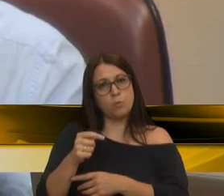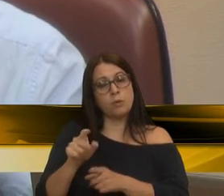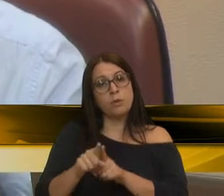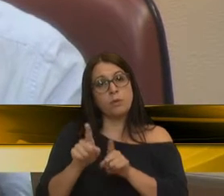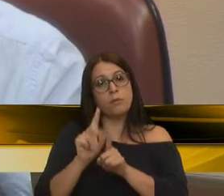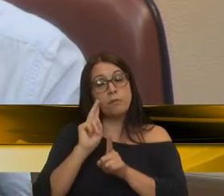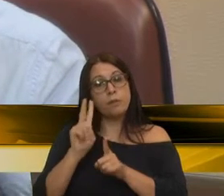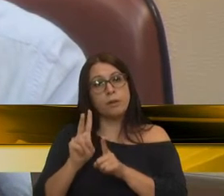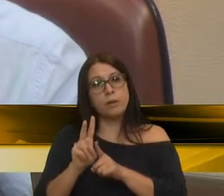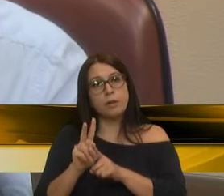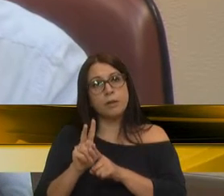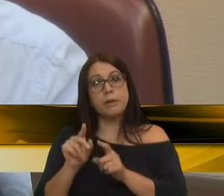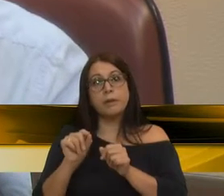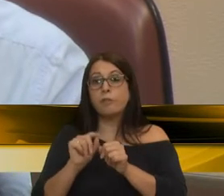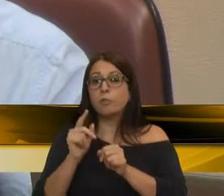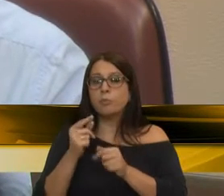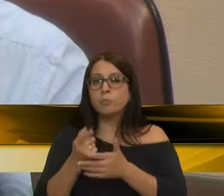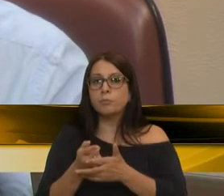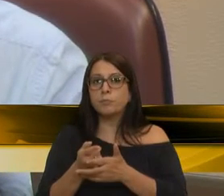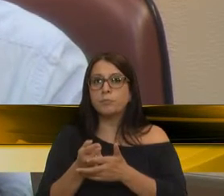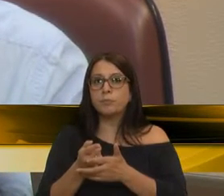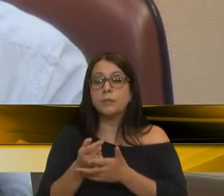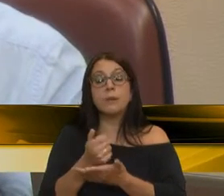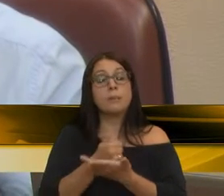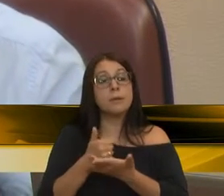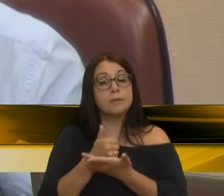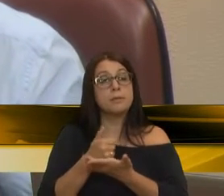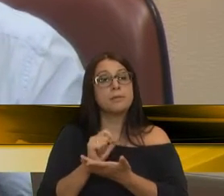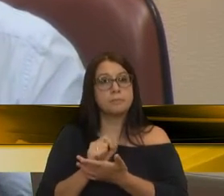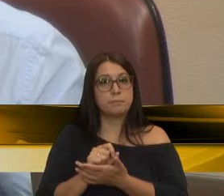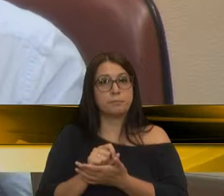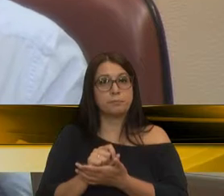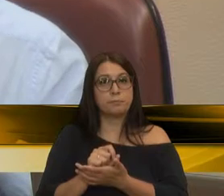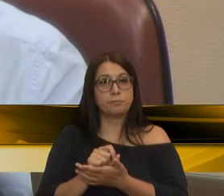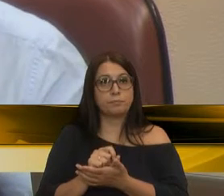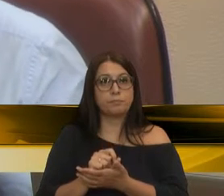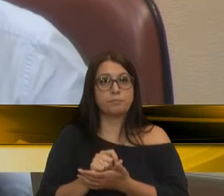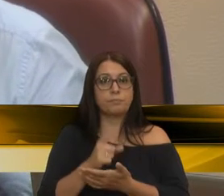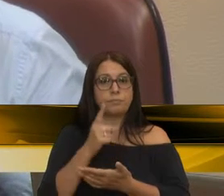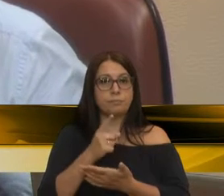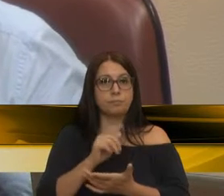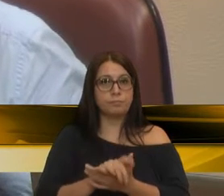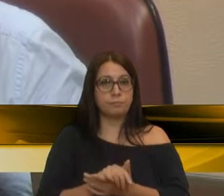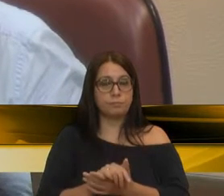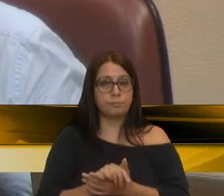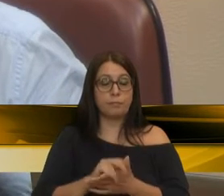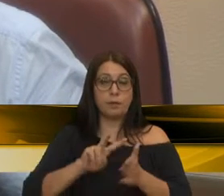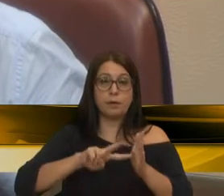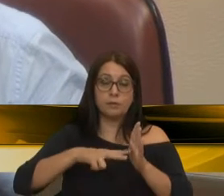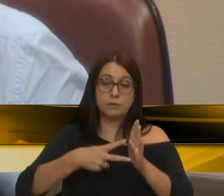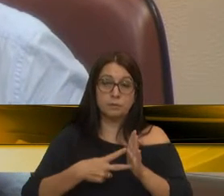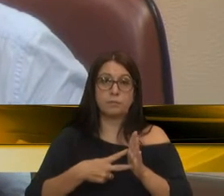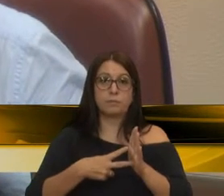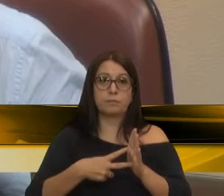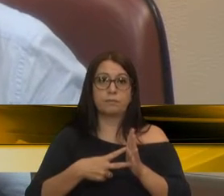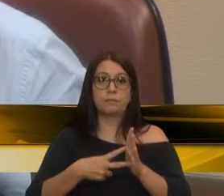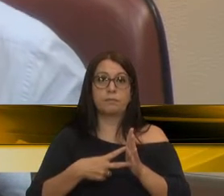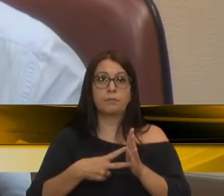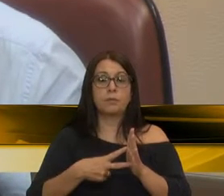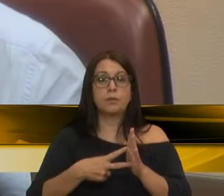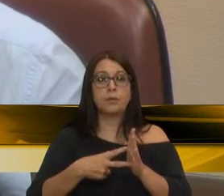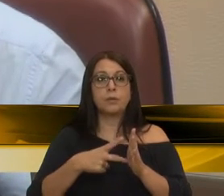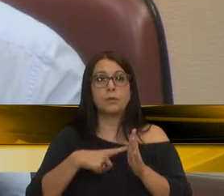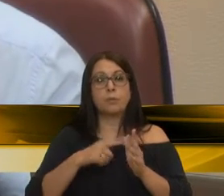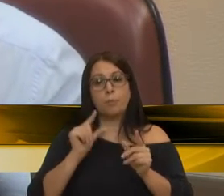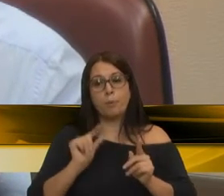praticada equivalentes baseada em um significativa queda no número de passageiros